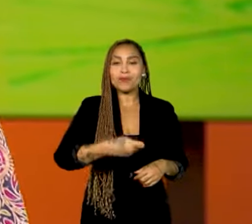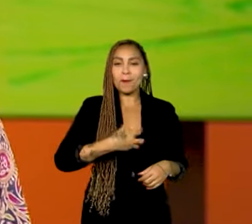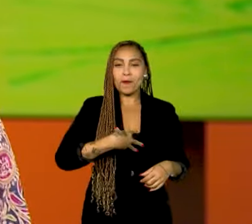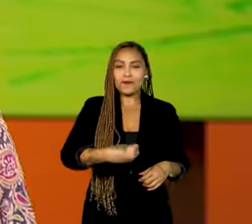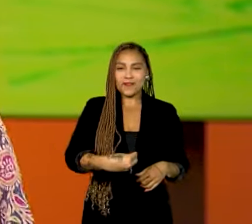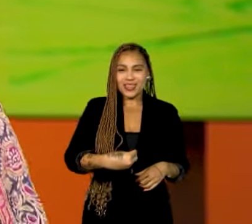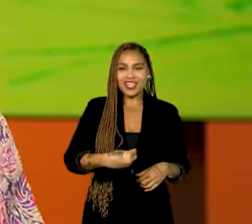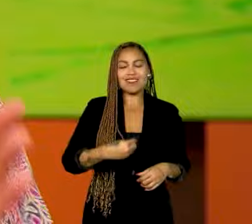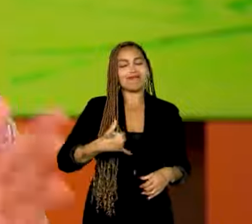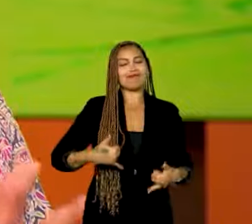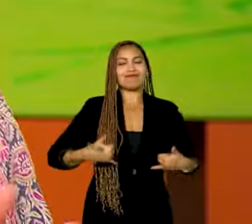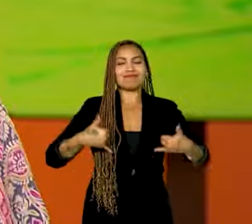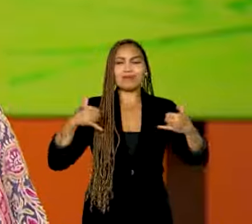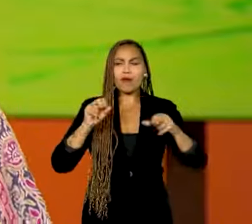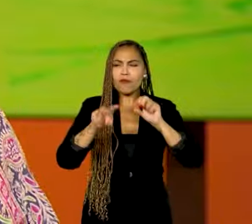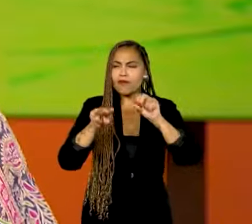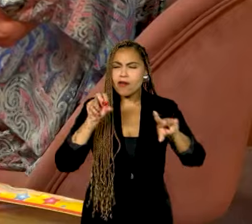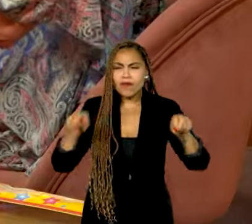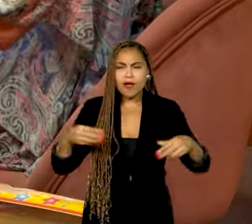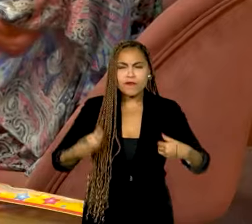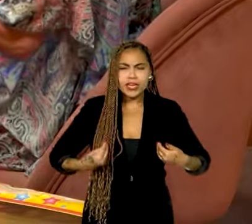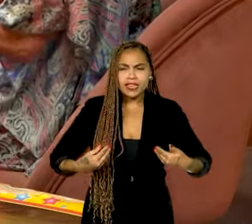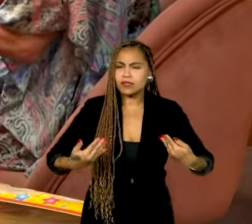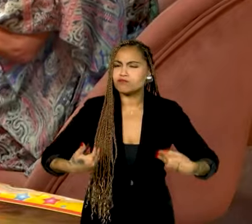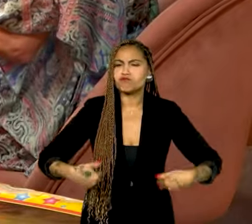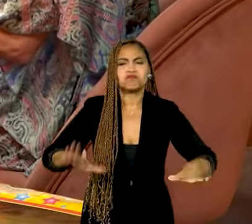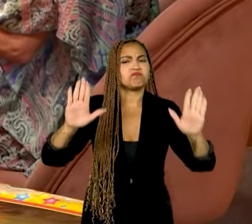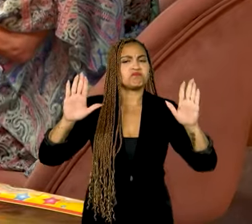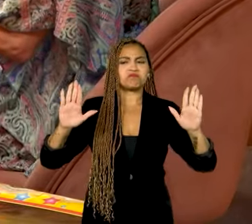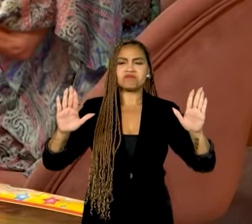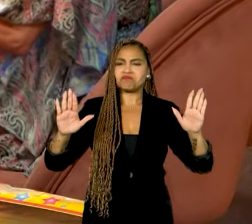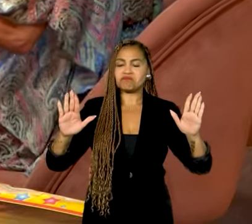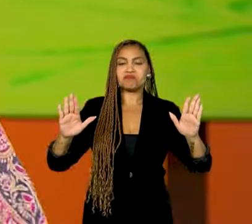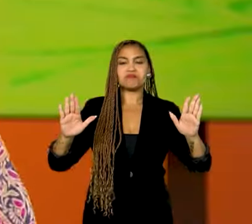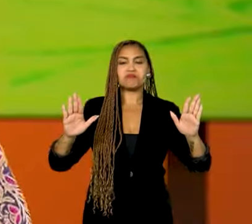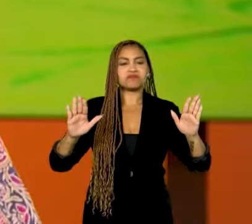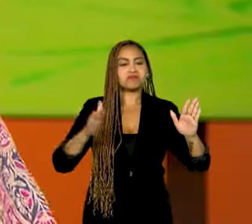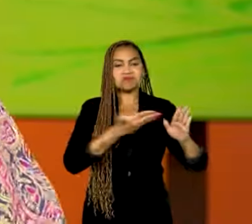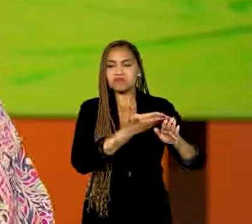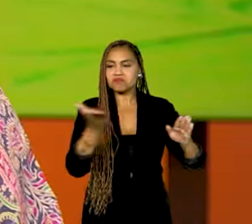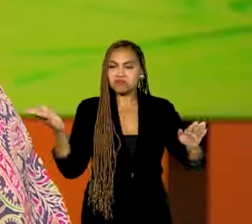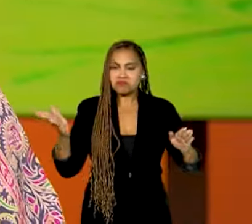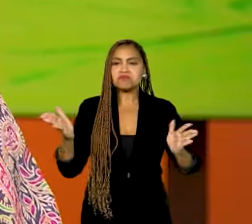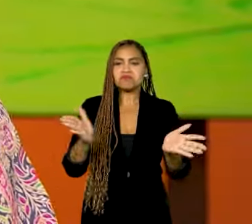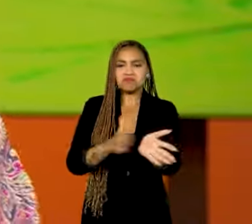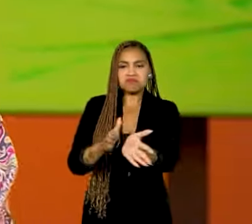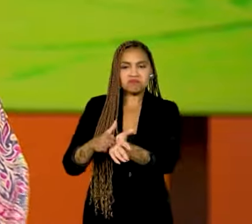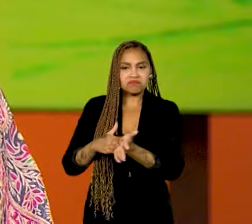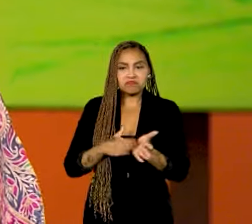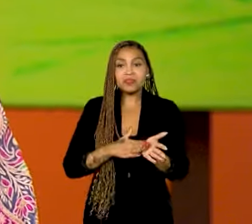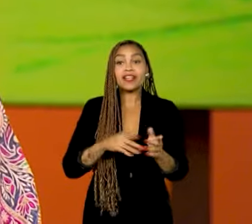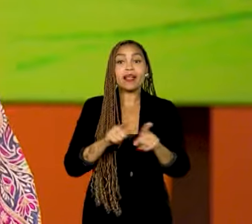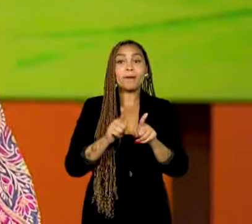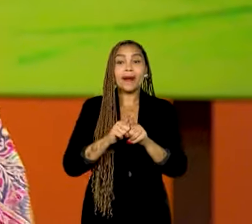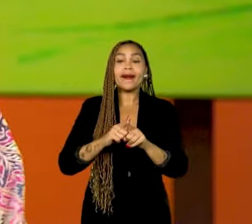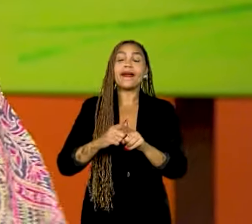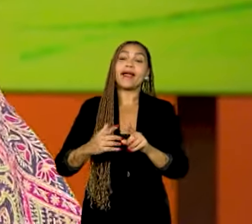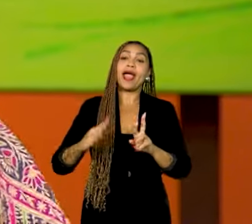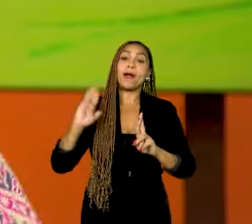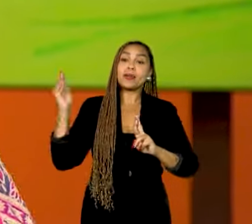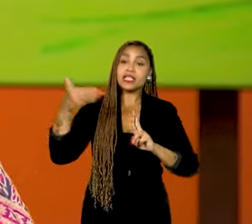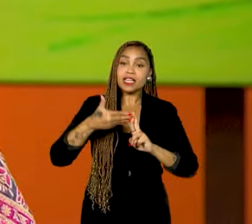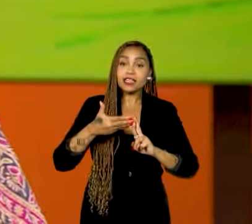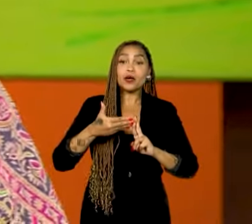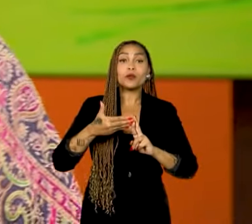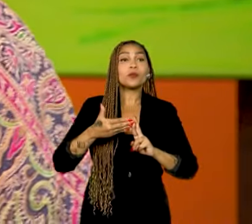muito orgulho de ver cada um seguindo a sua com vida, certeza, né? Cada Flavinha. Um com o seu... com seu lugar e todos eles também representando um lugar na vida